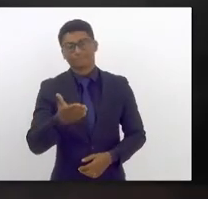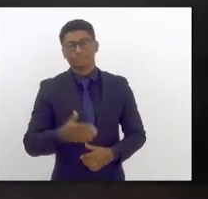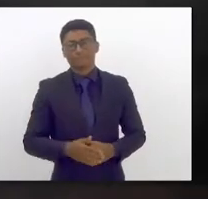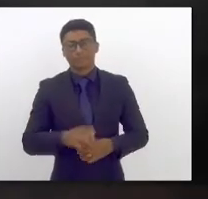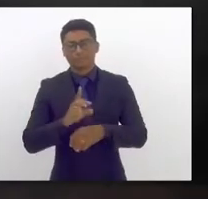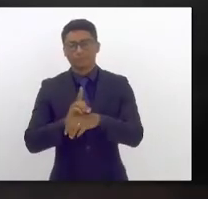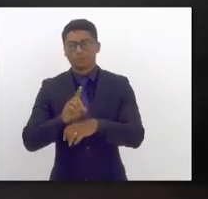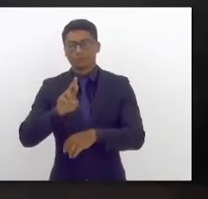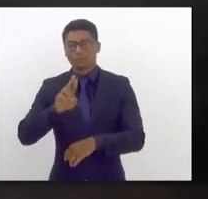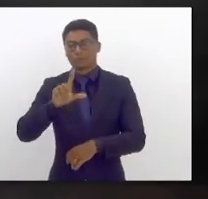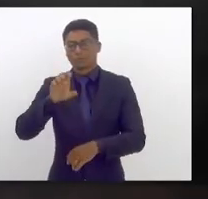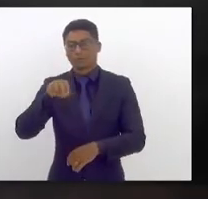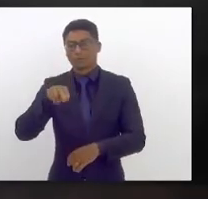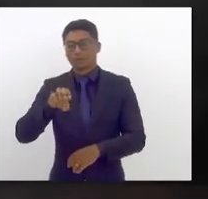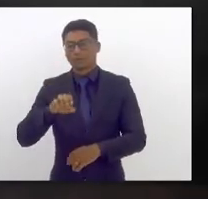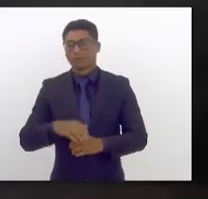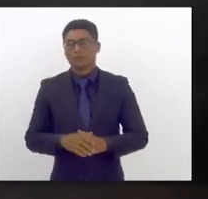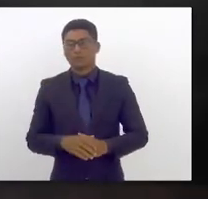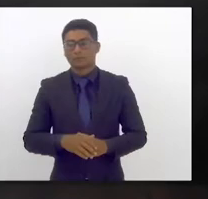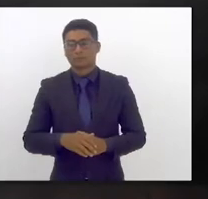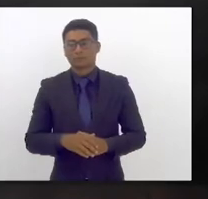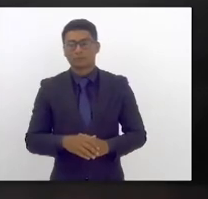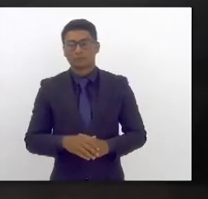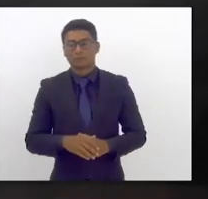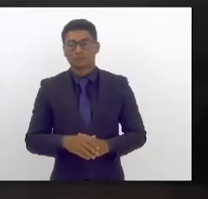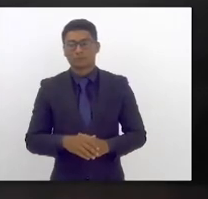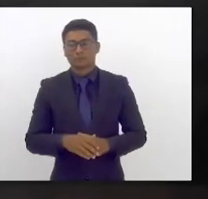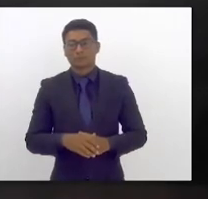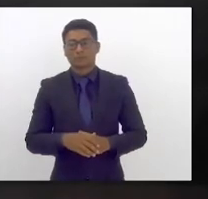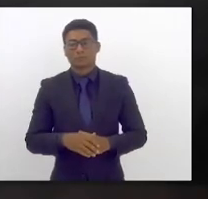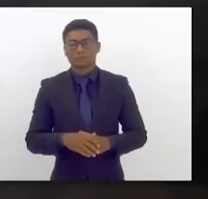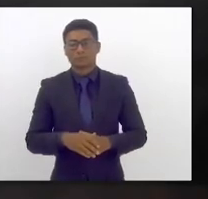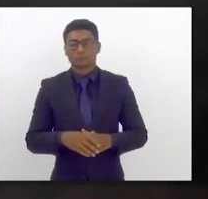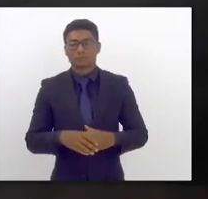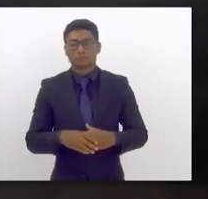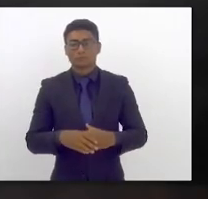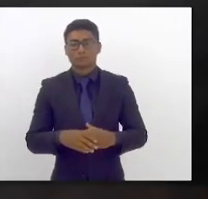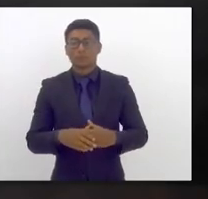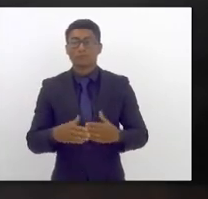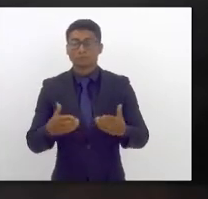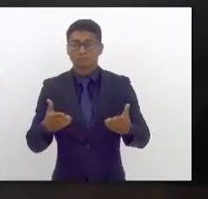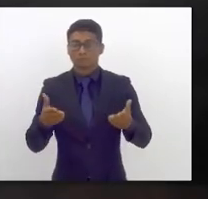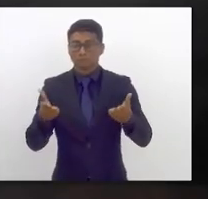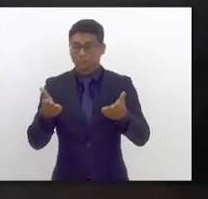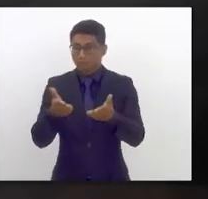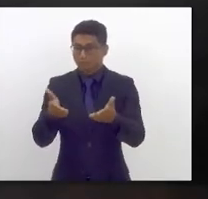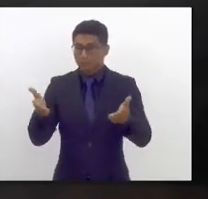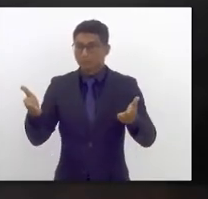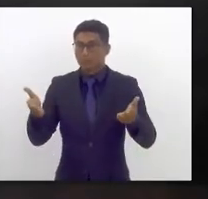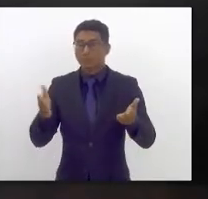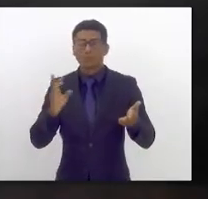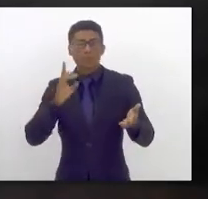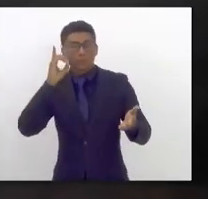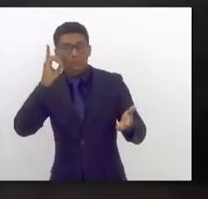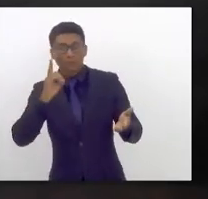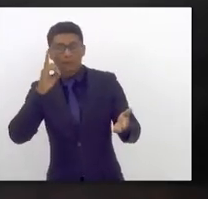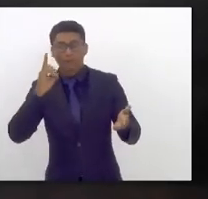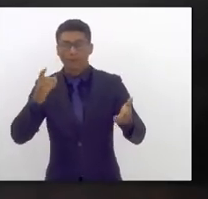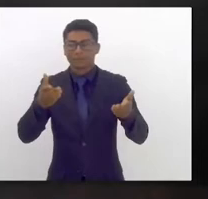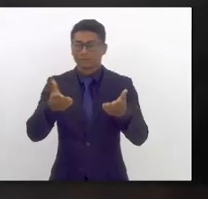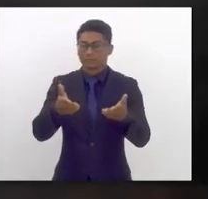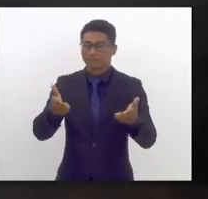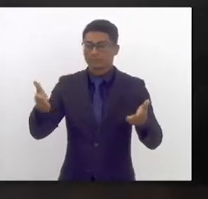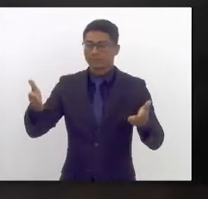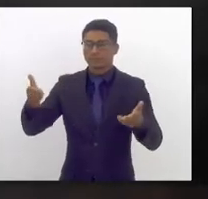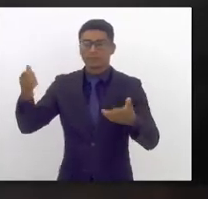a doutora Lene eu queria antes de passar aqui para para fala dos das nossas deputadas que já é